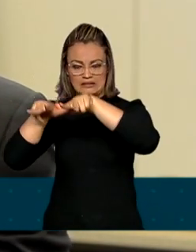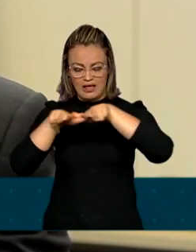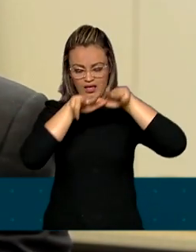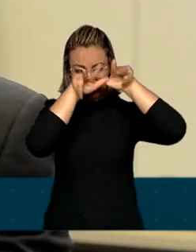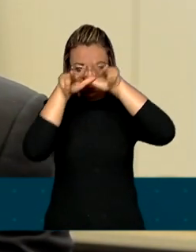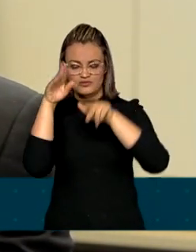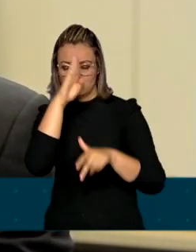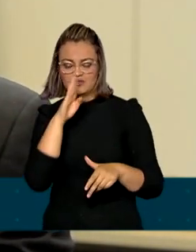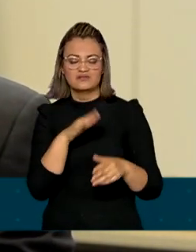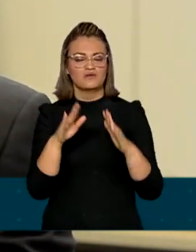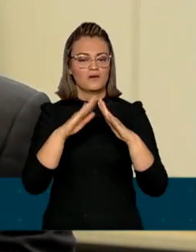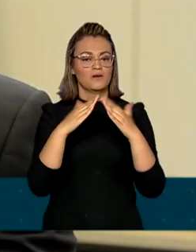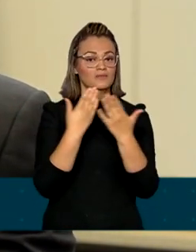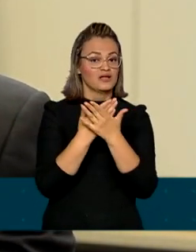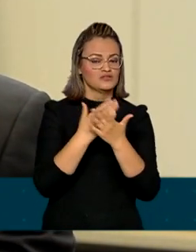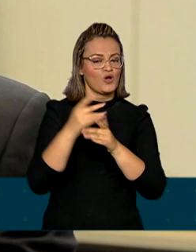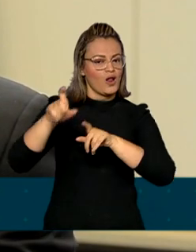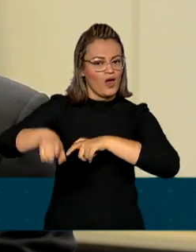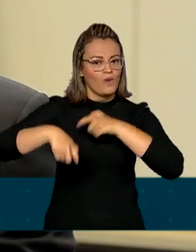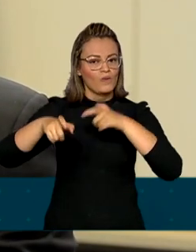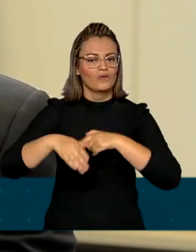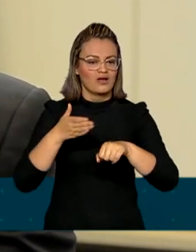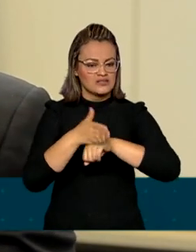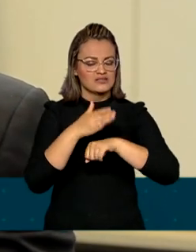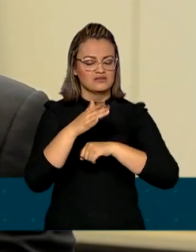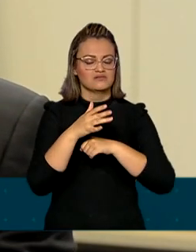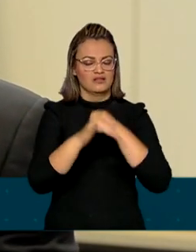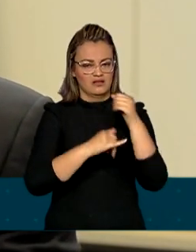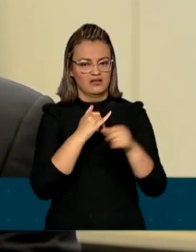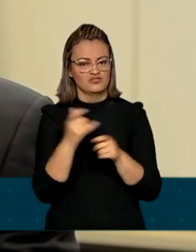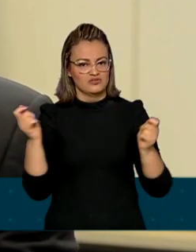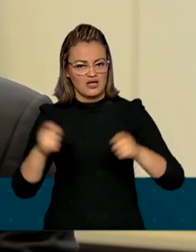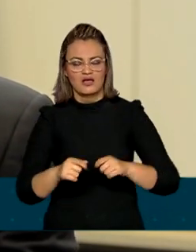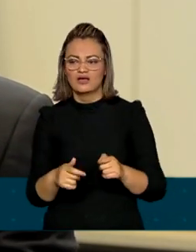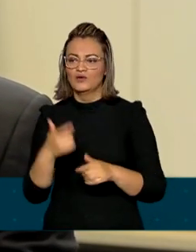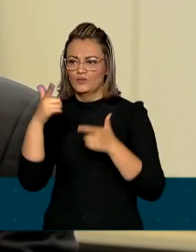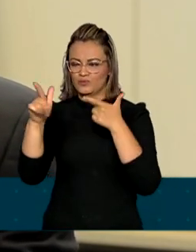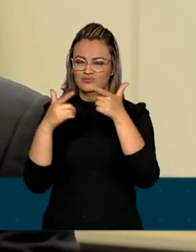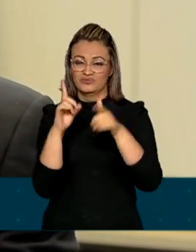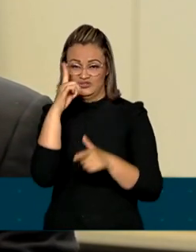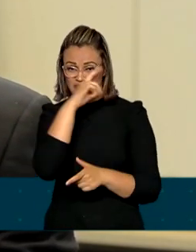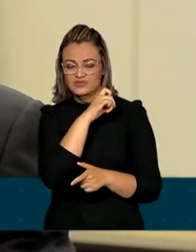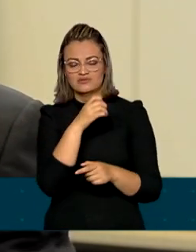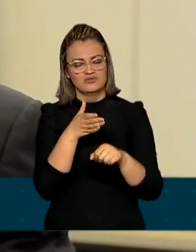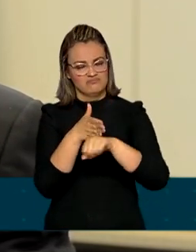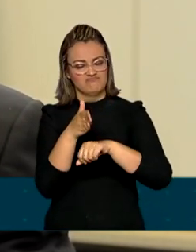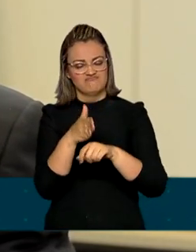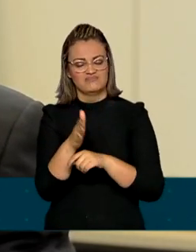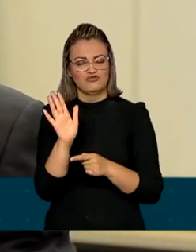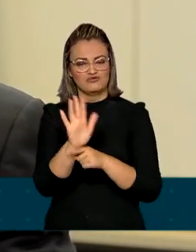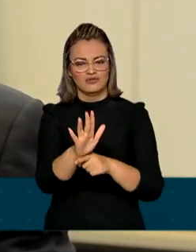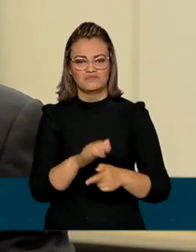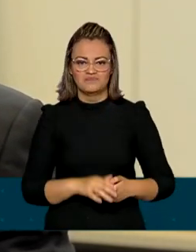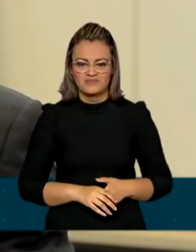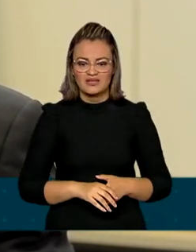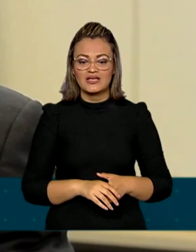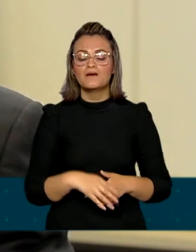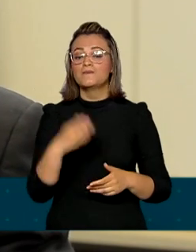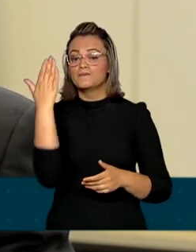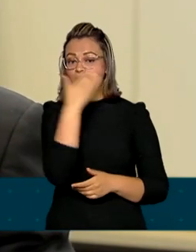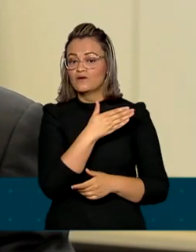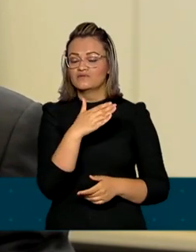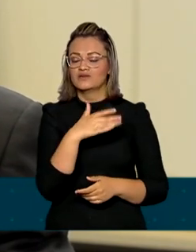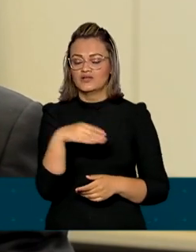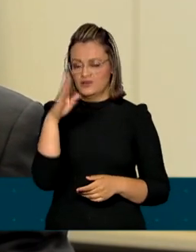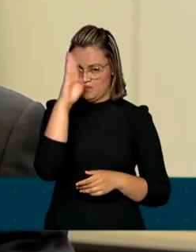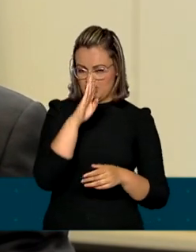internet em escolas rurais e em locais onde outros meios não vão chegar com tanta facilidade. Isso mostra o alinhamento